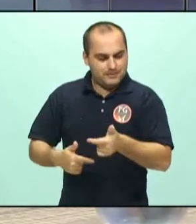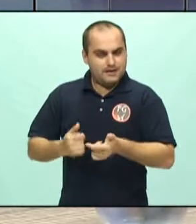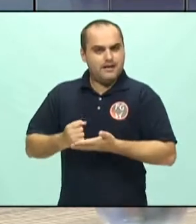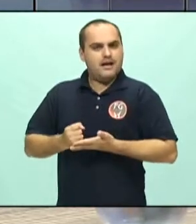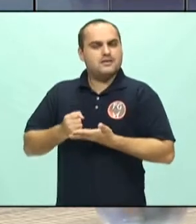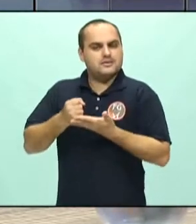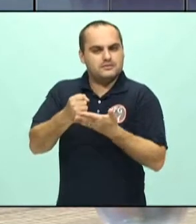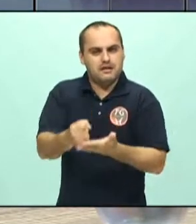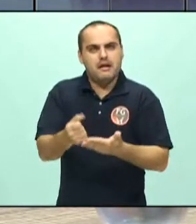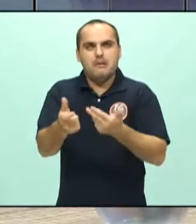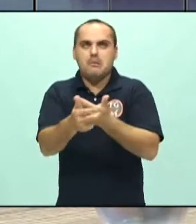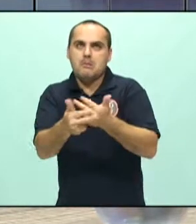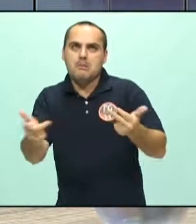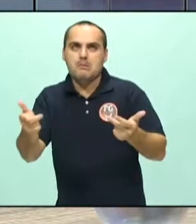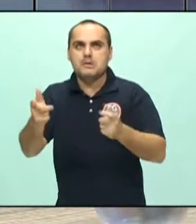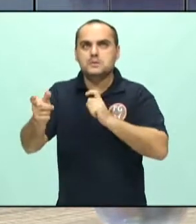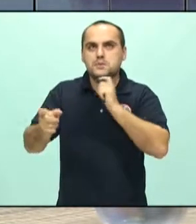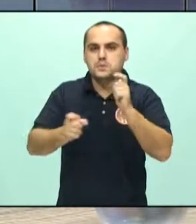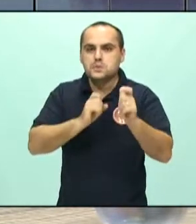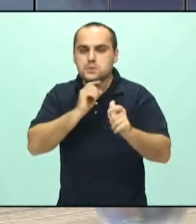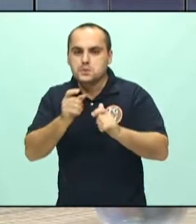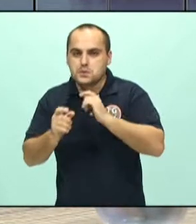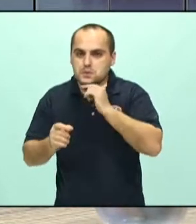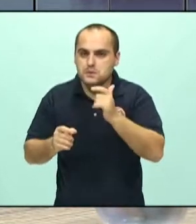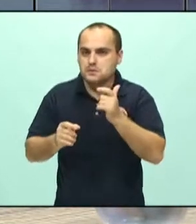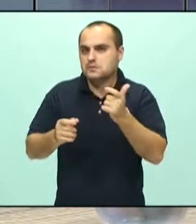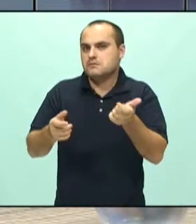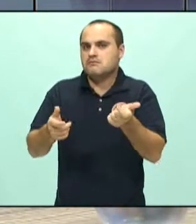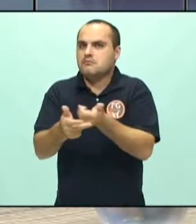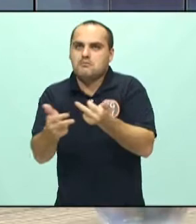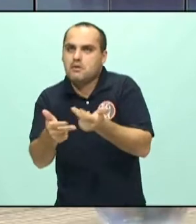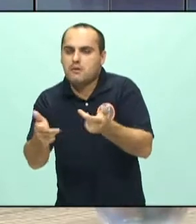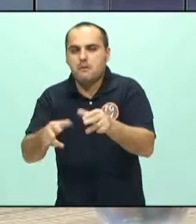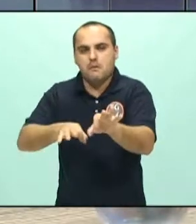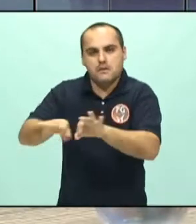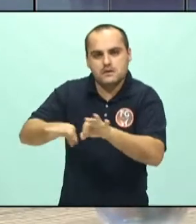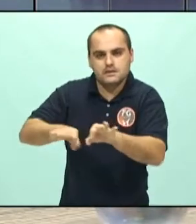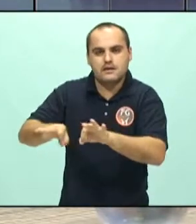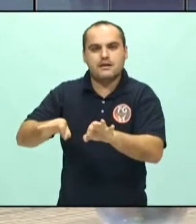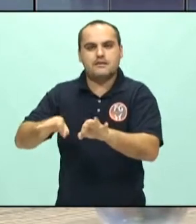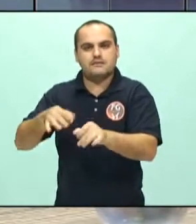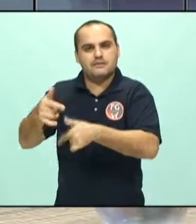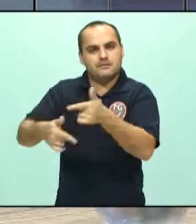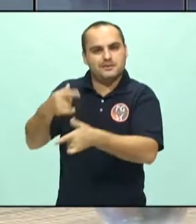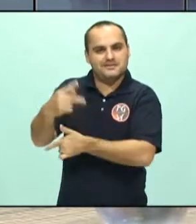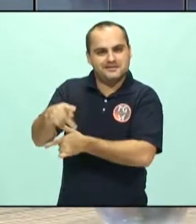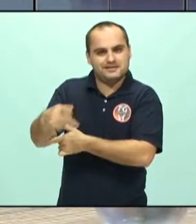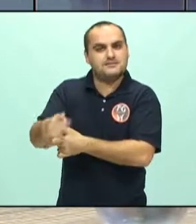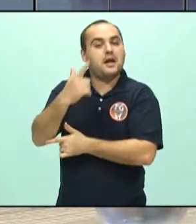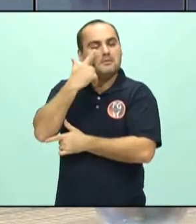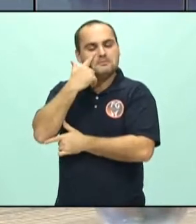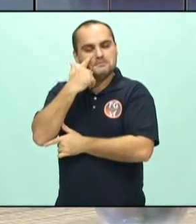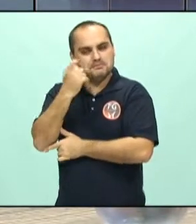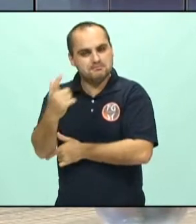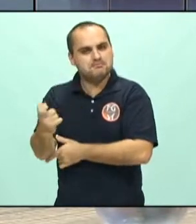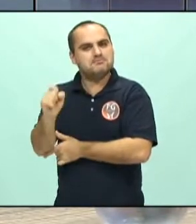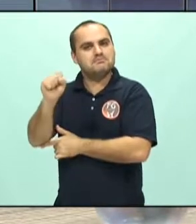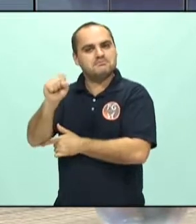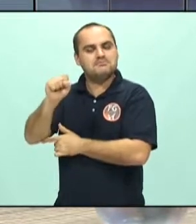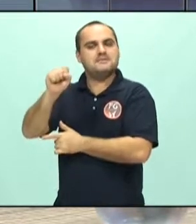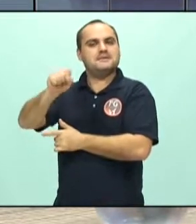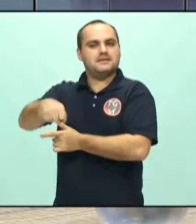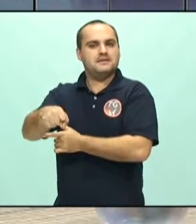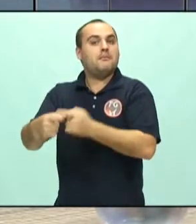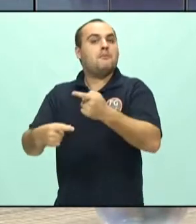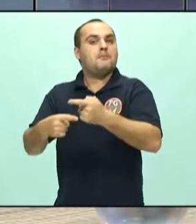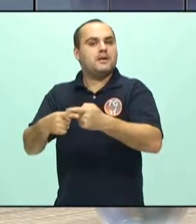com algumas dúvidas, com algumas coisas, assim, para organizar o trabalho deles. Foi, assim, bem interessante para mim, porque